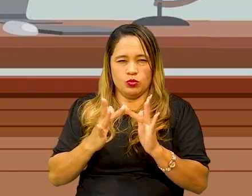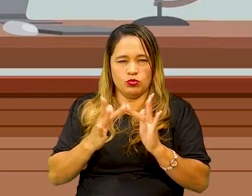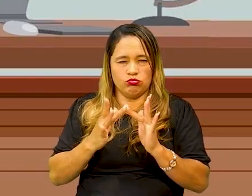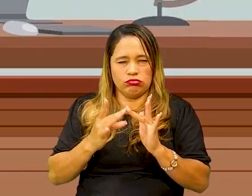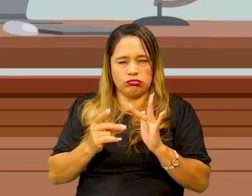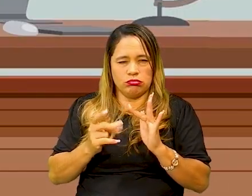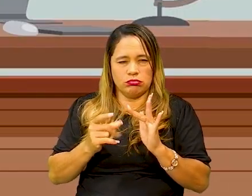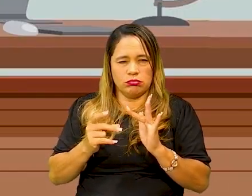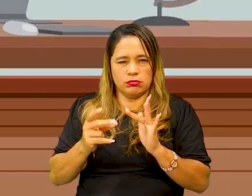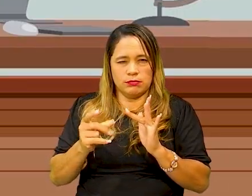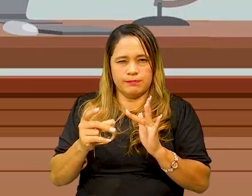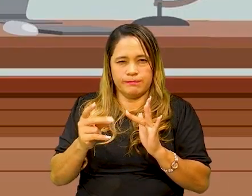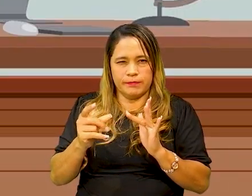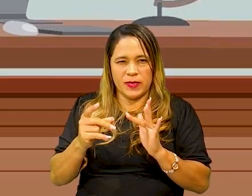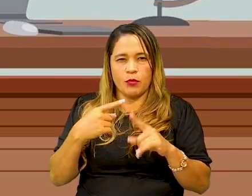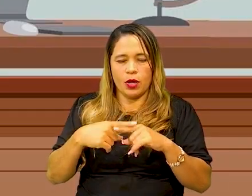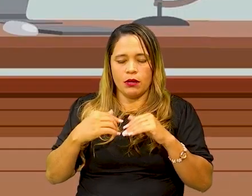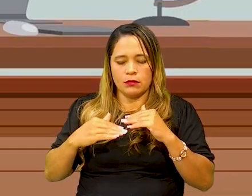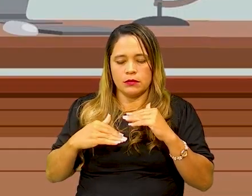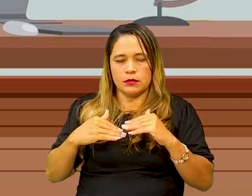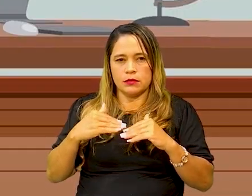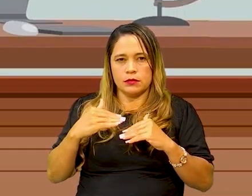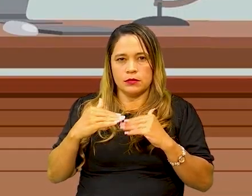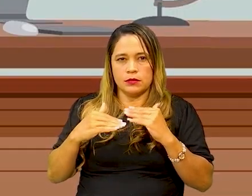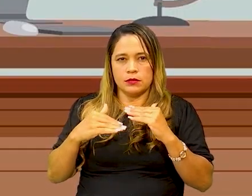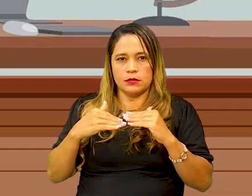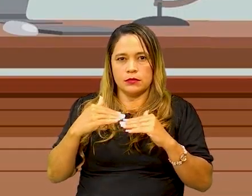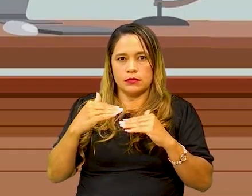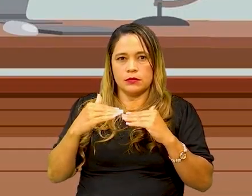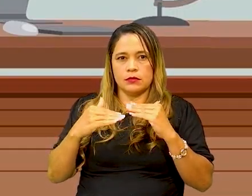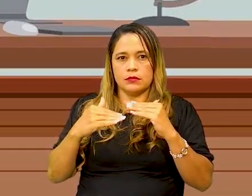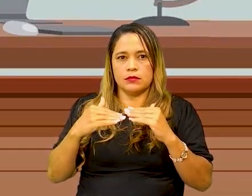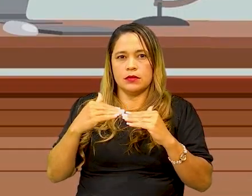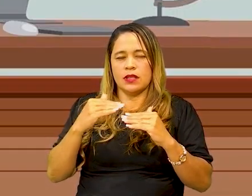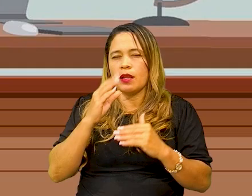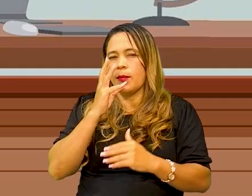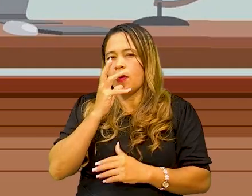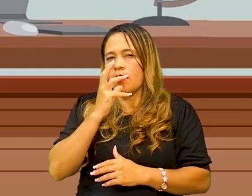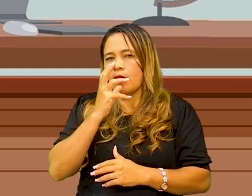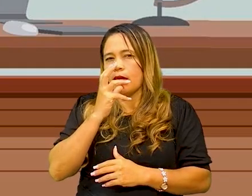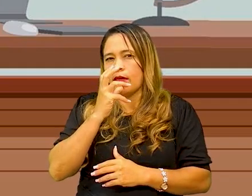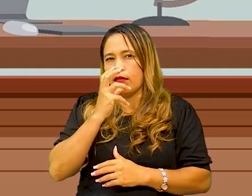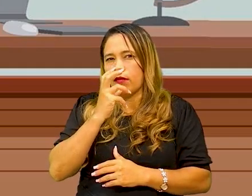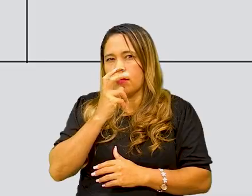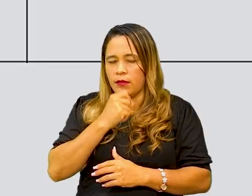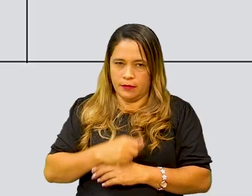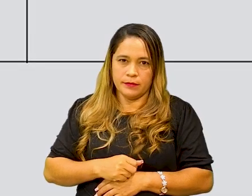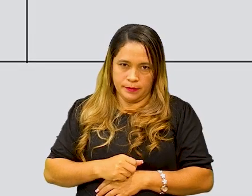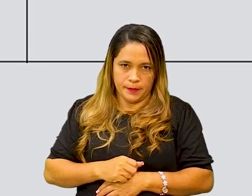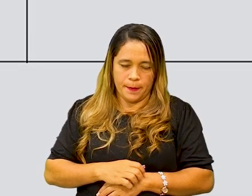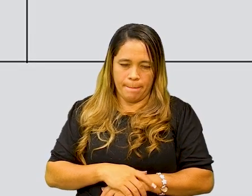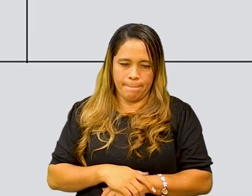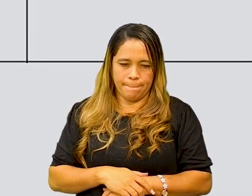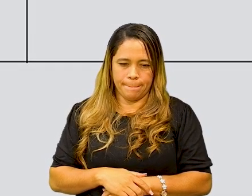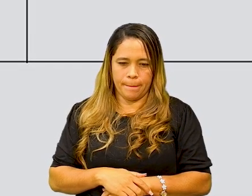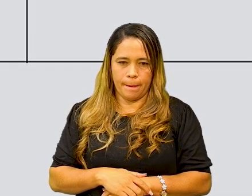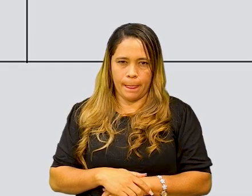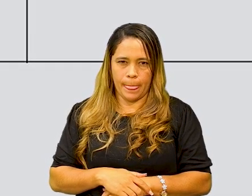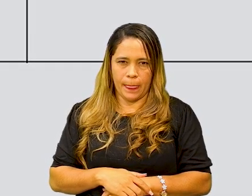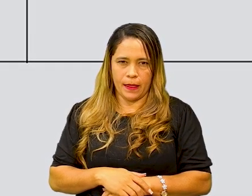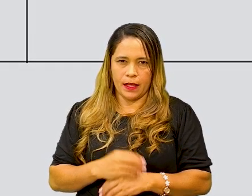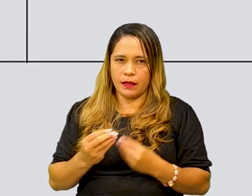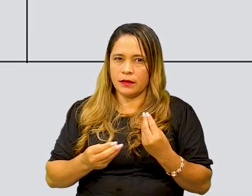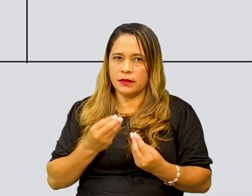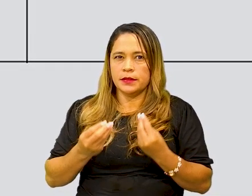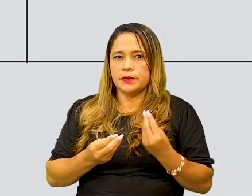pessoa, porque o tempo de evolução dessa bactéria no organismo, ele é extremamente lento. Beleza? Bora para a tela comigo de novo então. Como é que